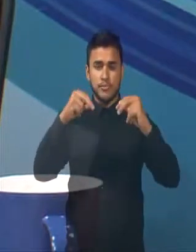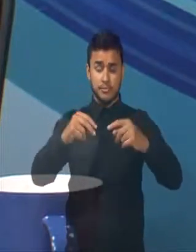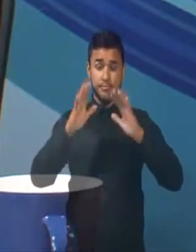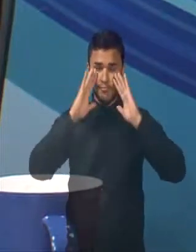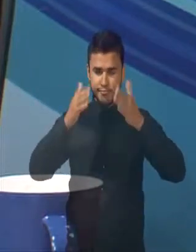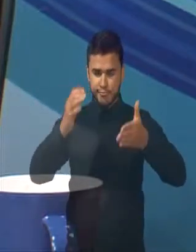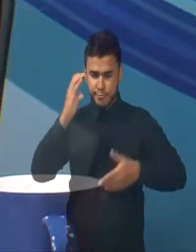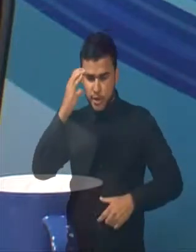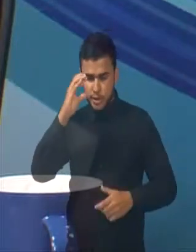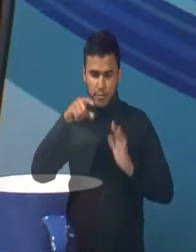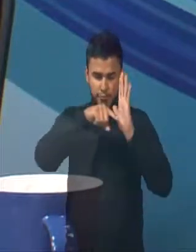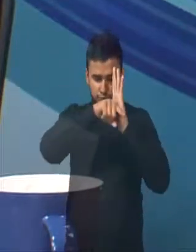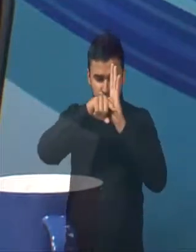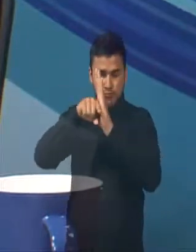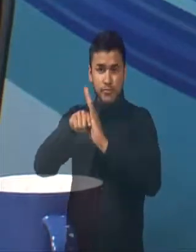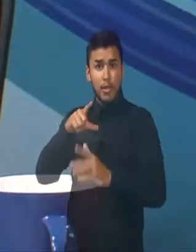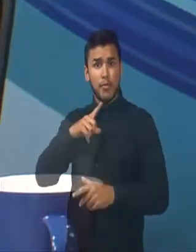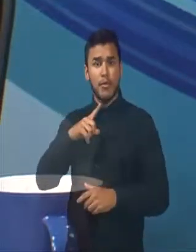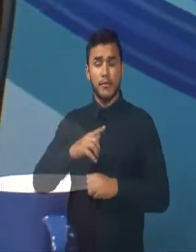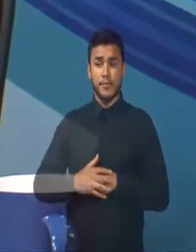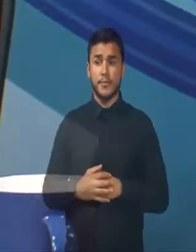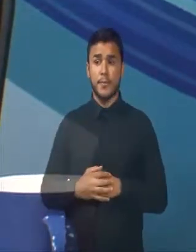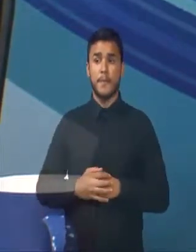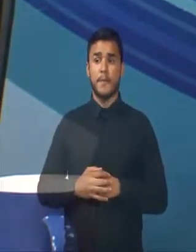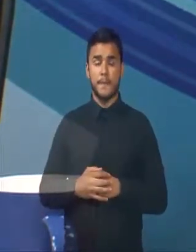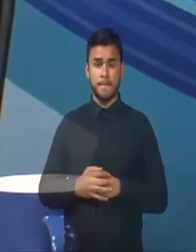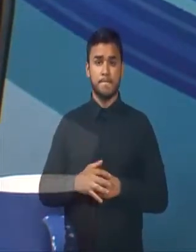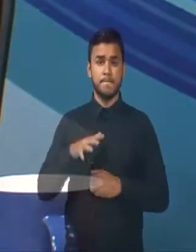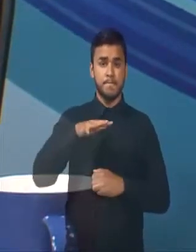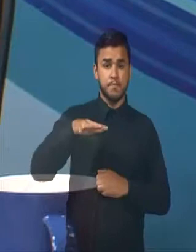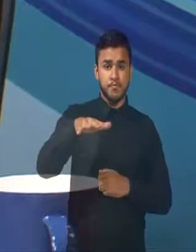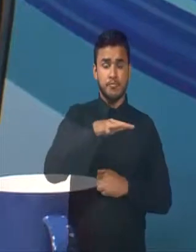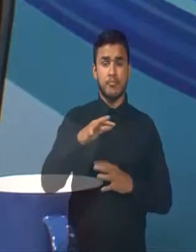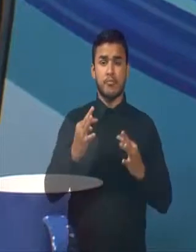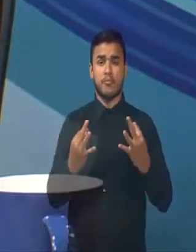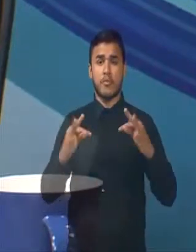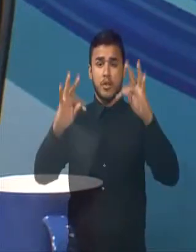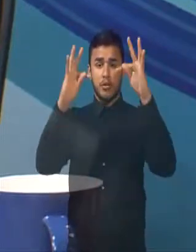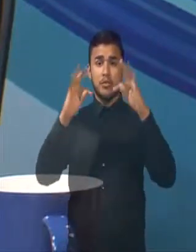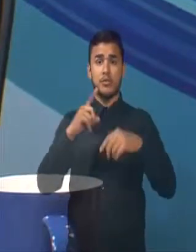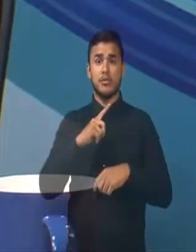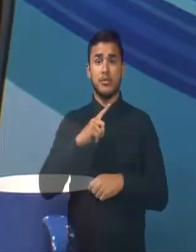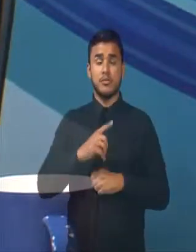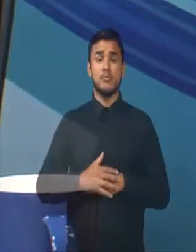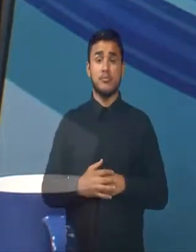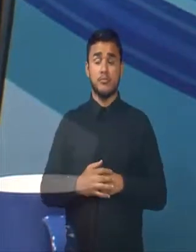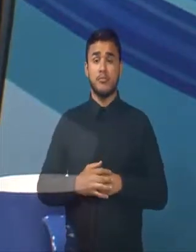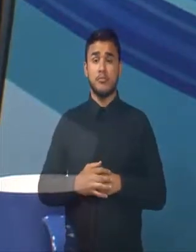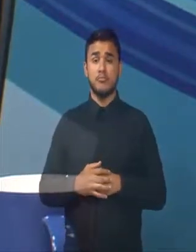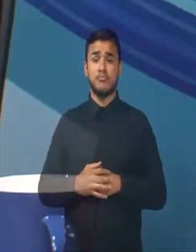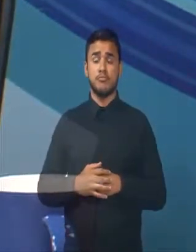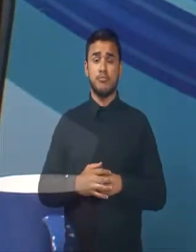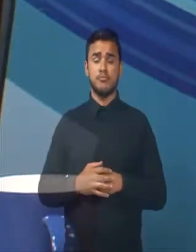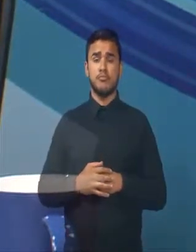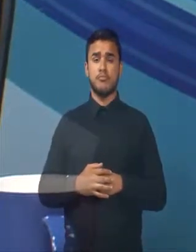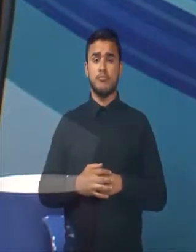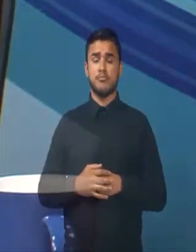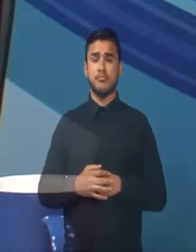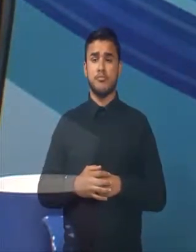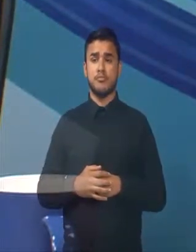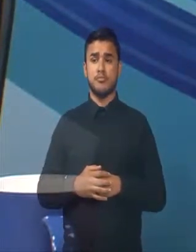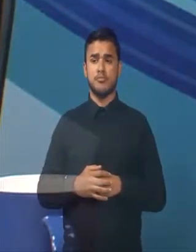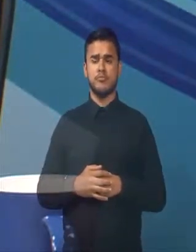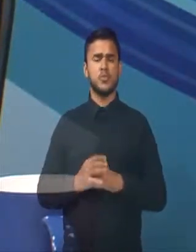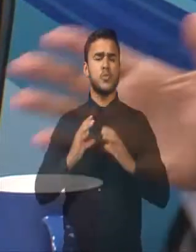de um modo mais amplo, né, no campo da biologia, da tecnologia aplicada à biologia, e no campo